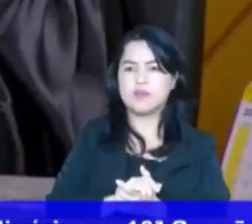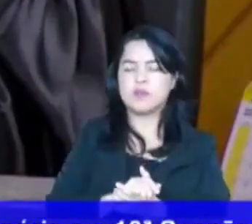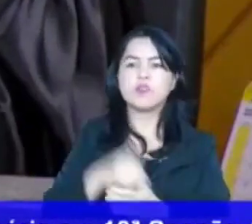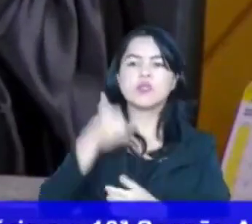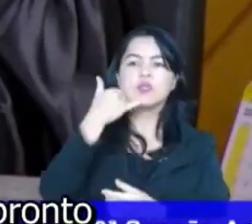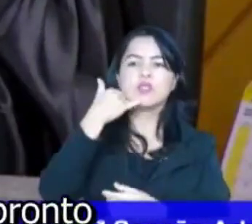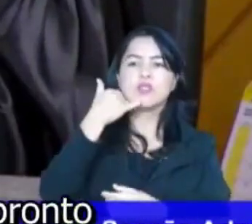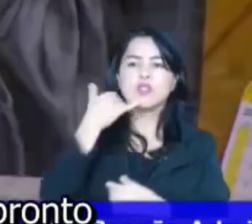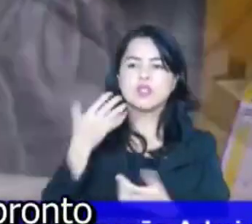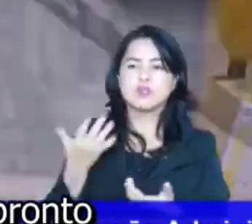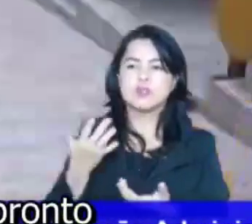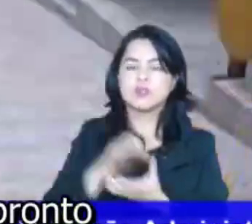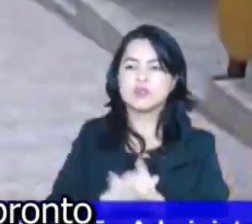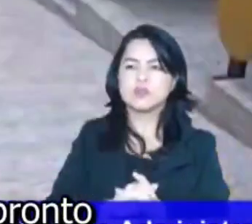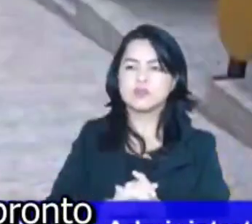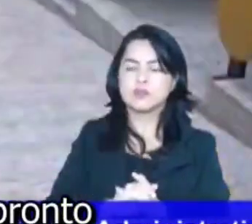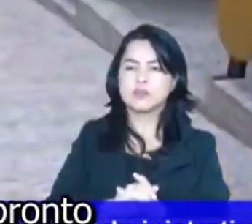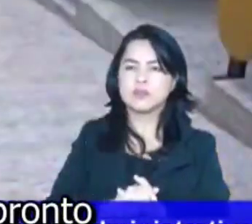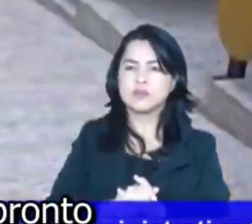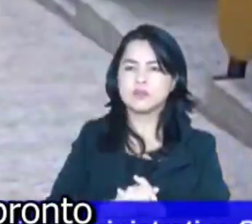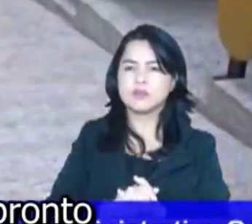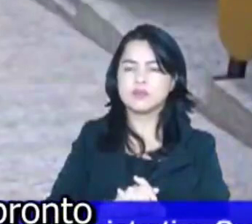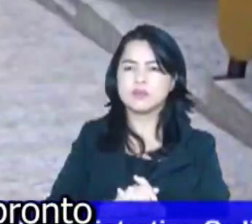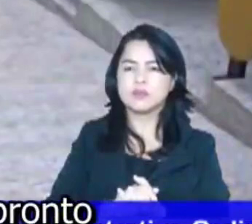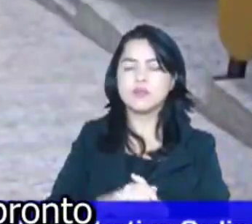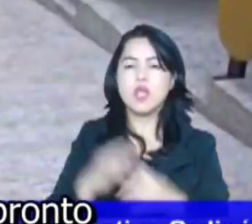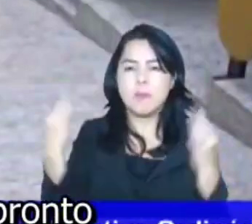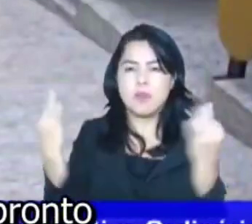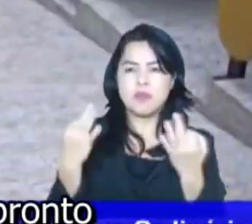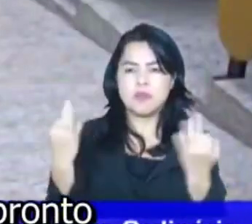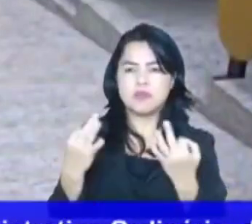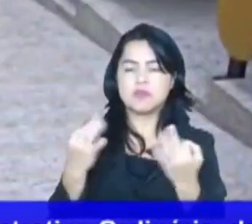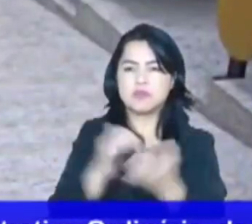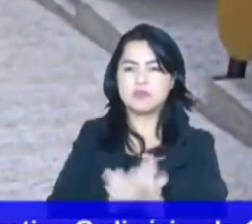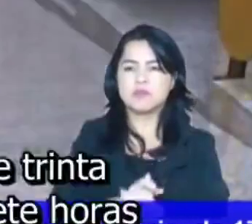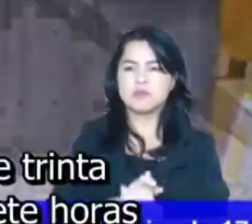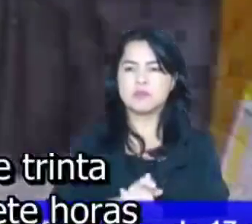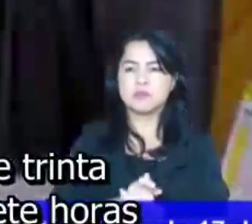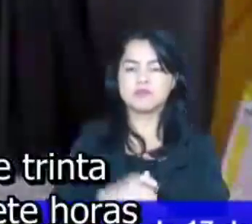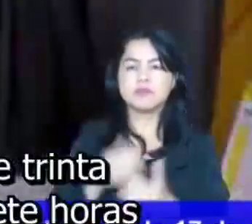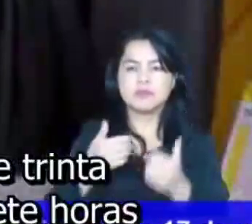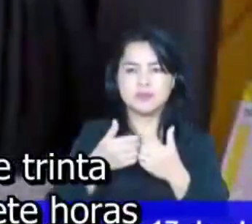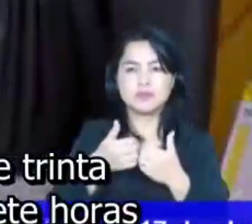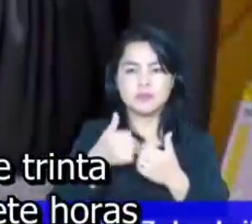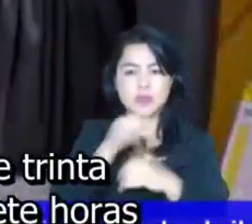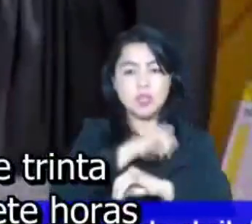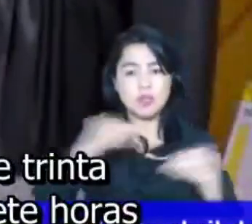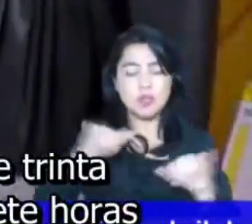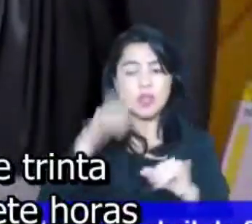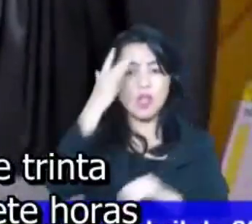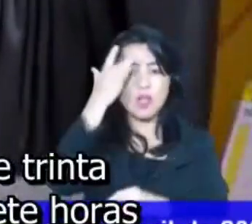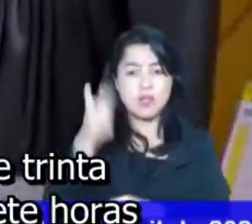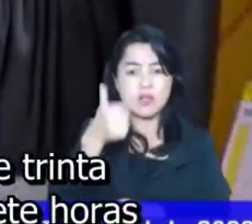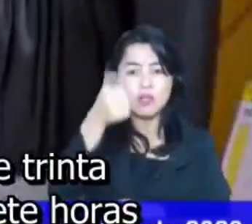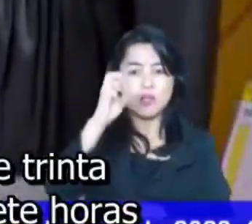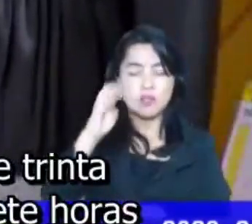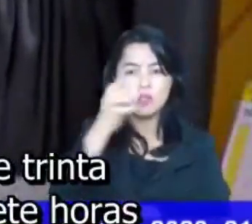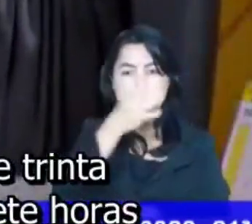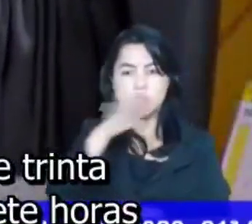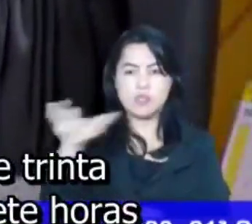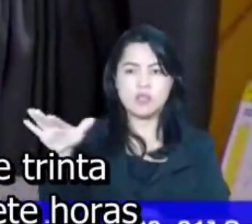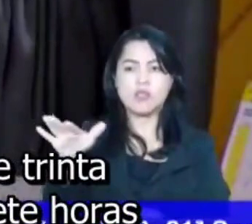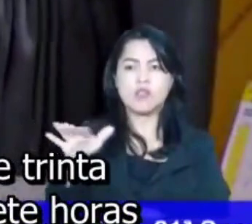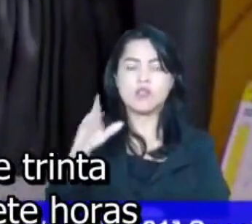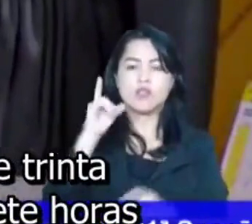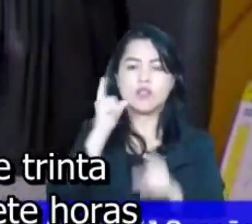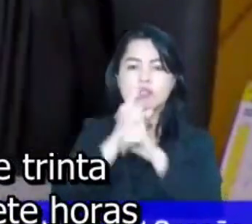celulares. Instalar no celular para ele poder ter acesso. Imagem ampla do plenário. Então pronto, tá dado o Foco aviso, tá, pessoal? desembargador Então, amanhã, às João 15h30, Lages. nós